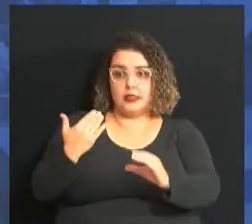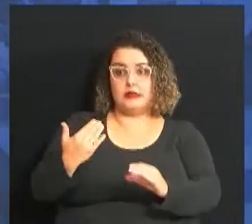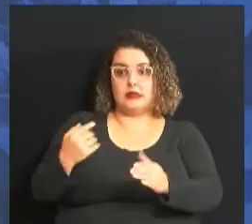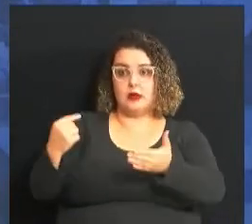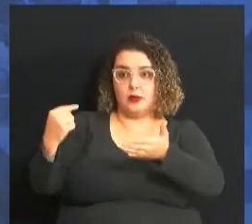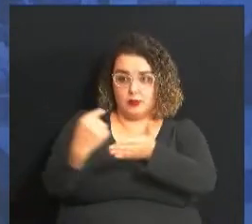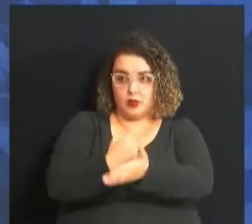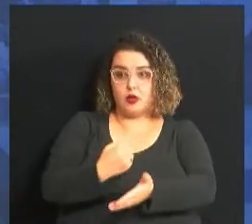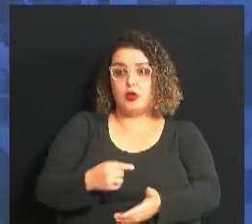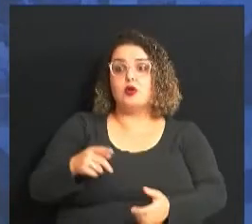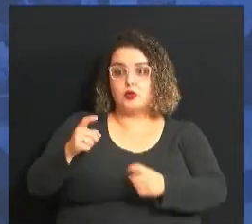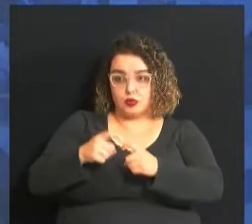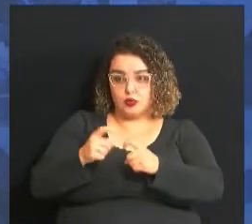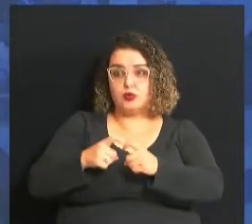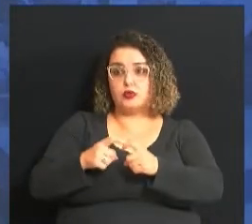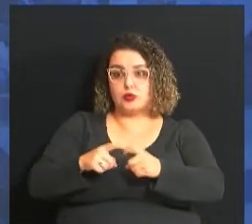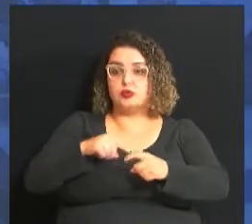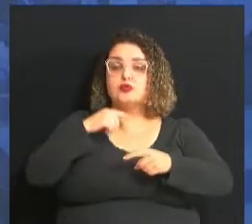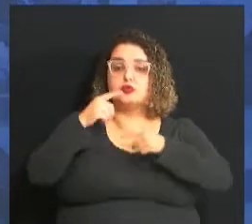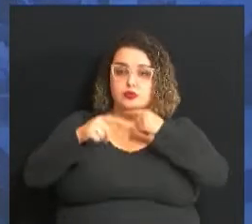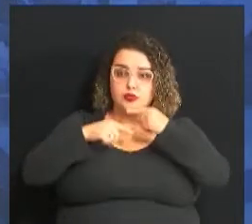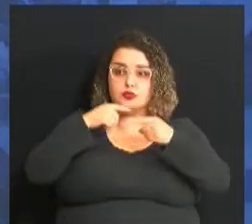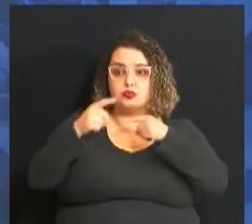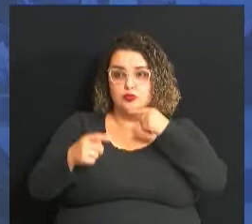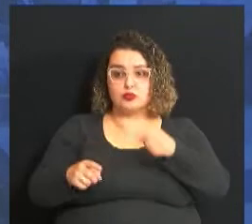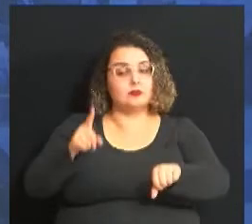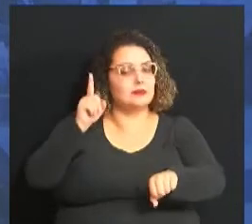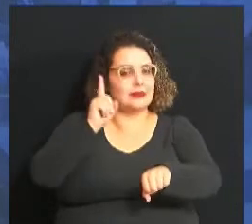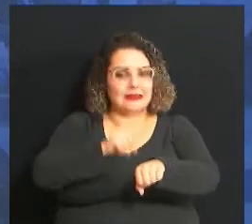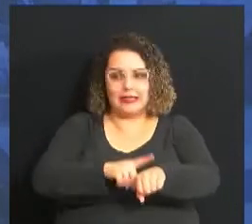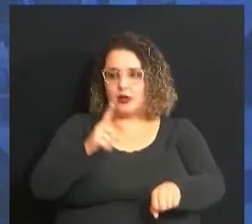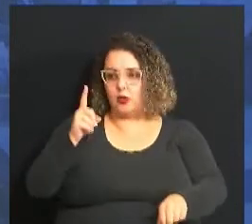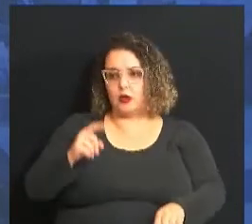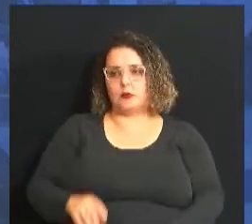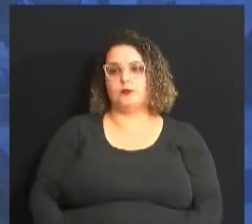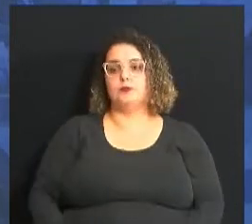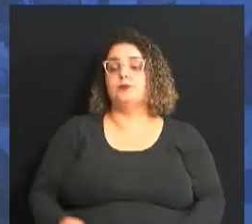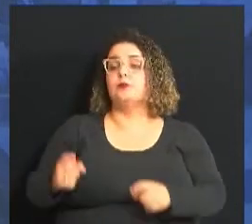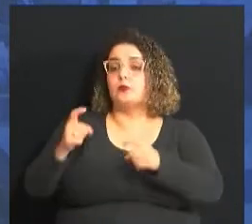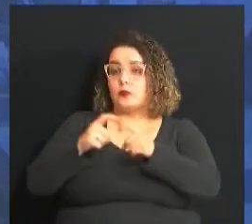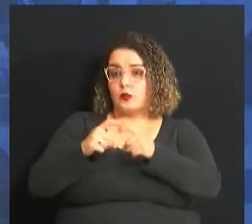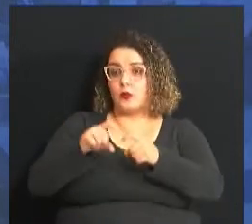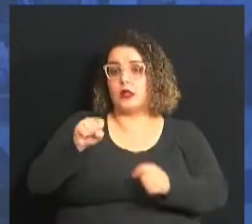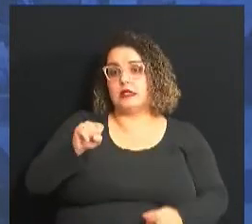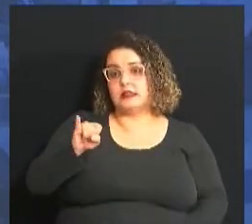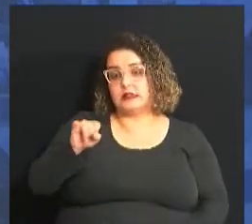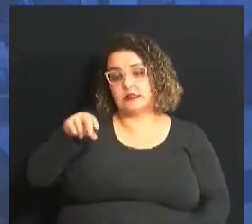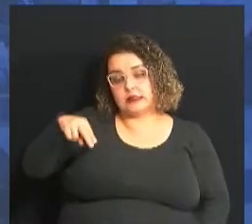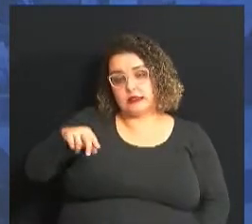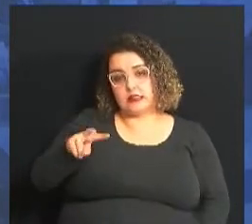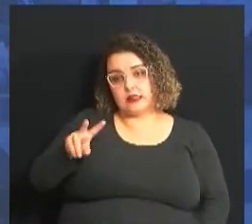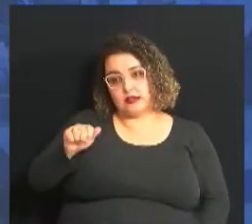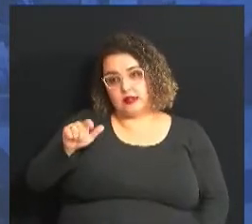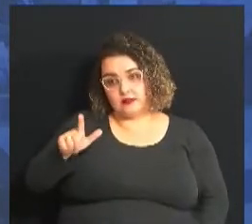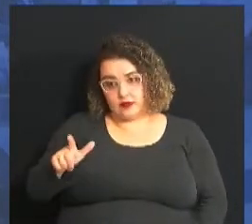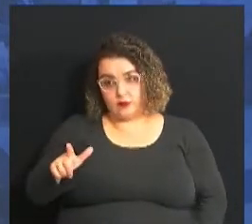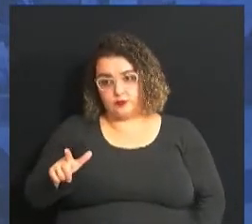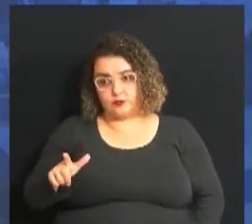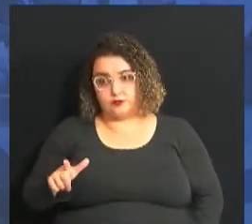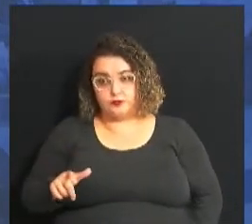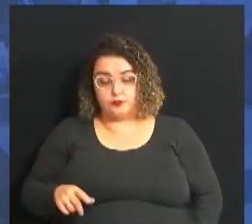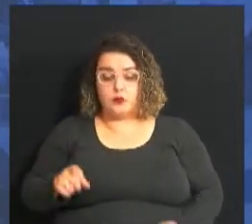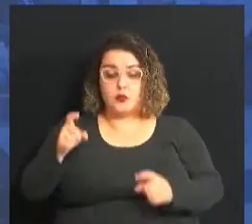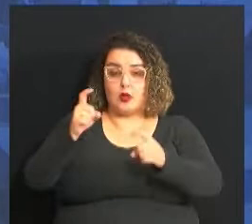doutor Ubirajara tira aí a sua dúvida na hora. Doutor, agora é o Simval que mandou pra gente. Ele faz assim: doutor, na